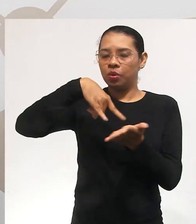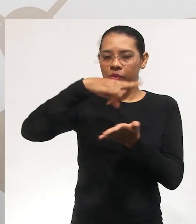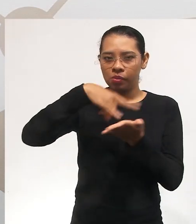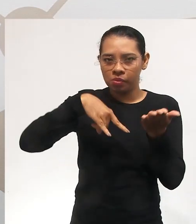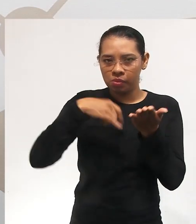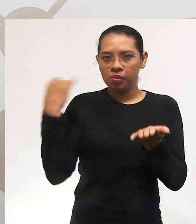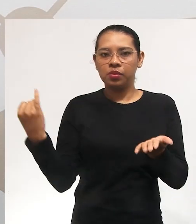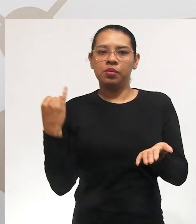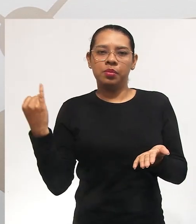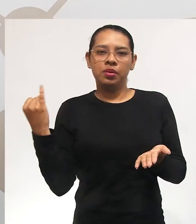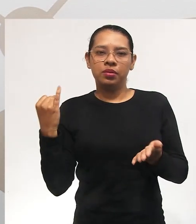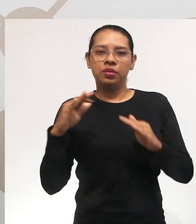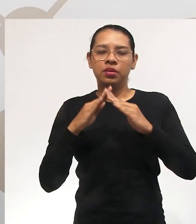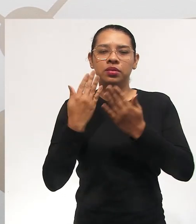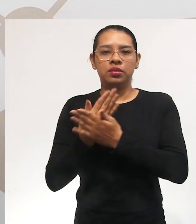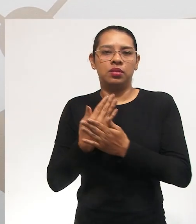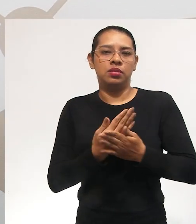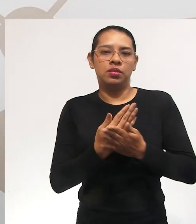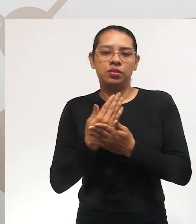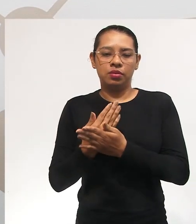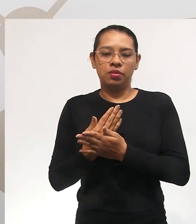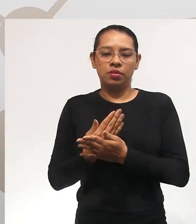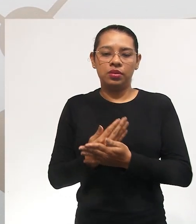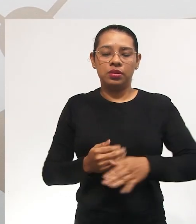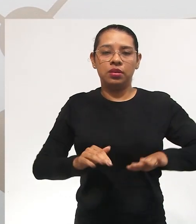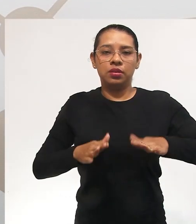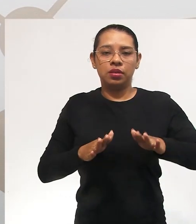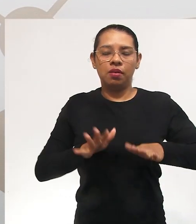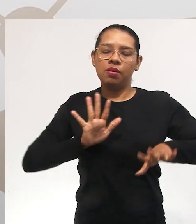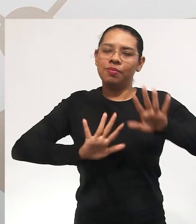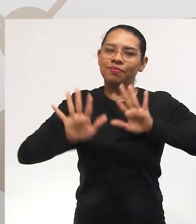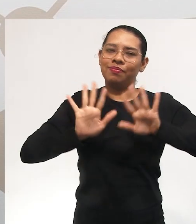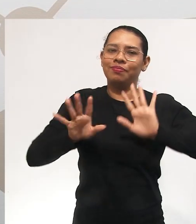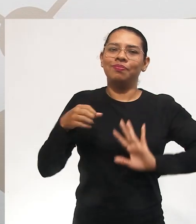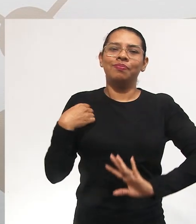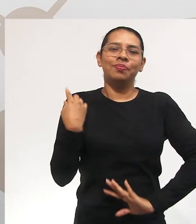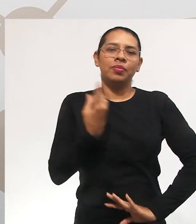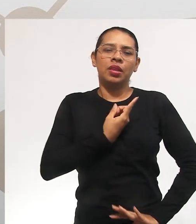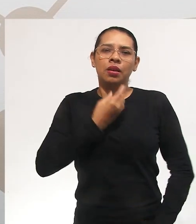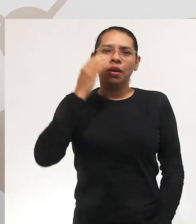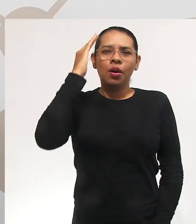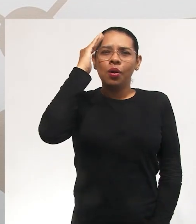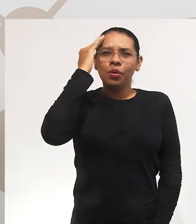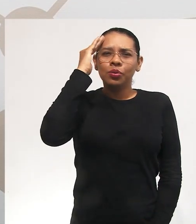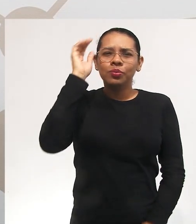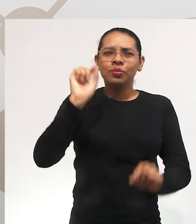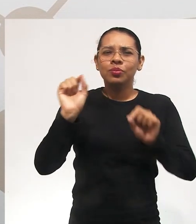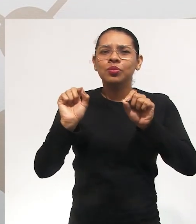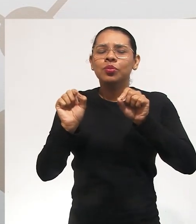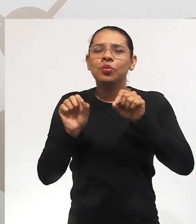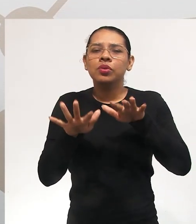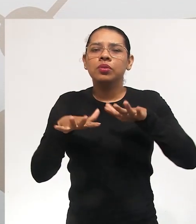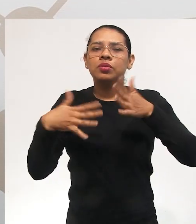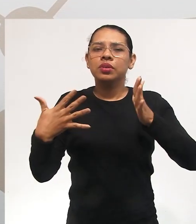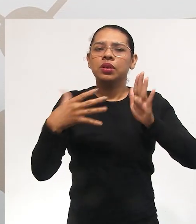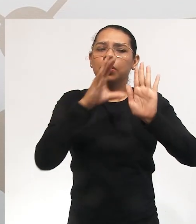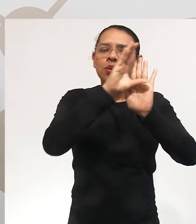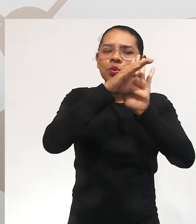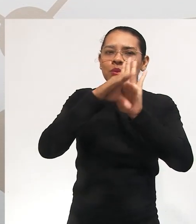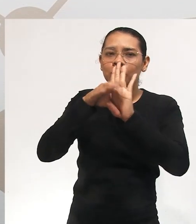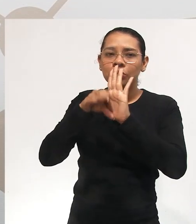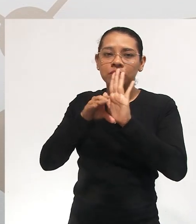publicado em 97, mas já existia. E muitas vezes nós levamos e não entendemos que o contexto ele